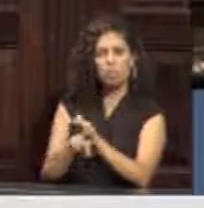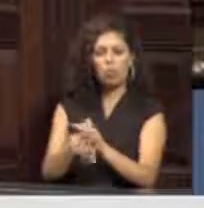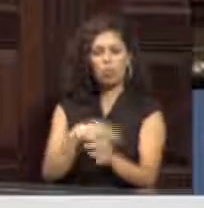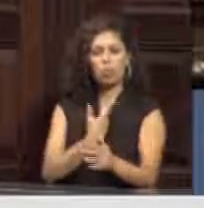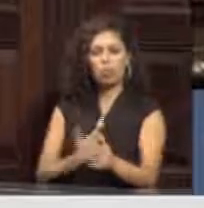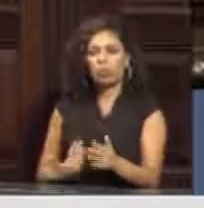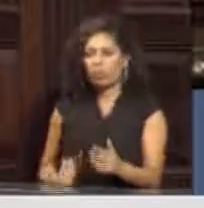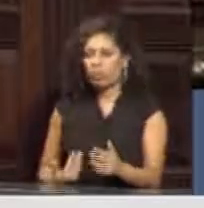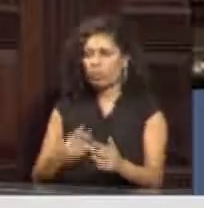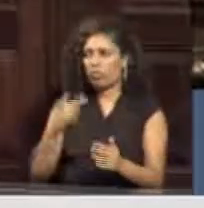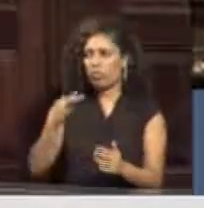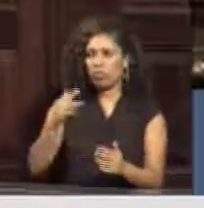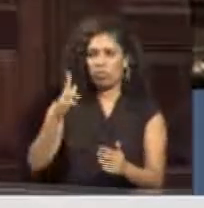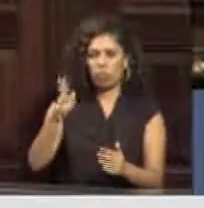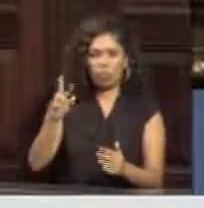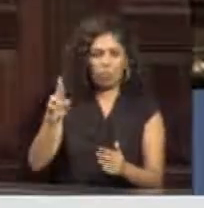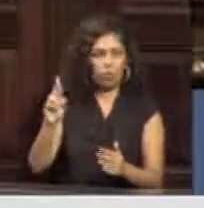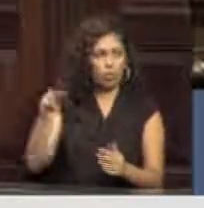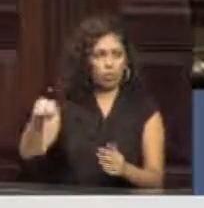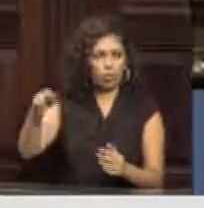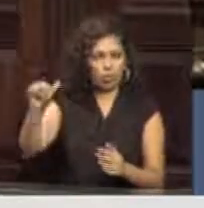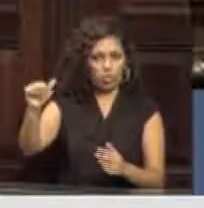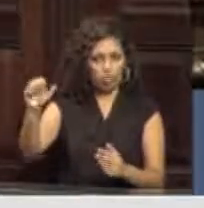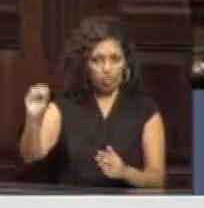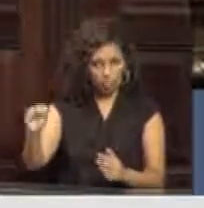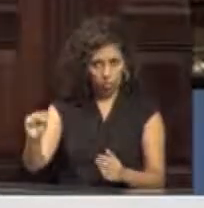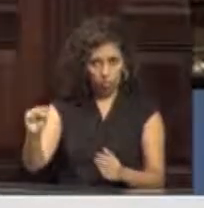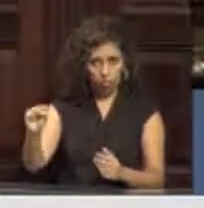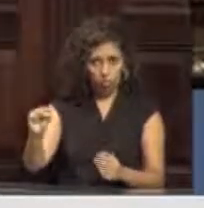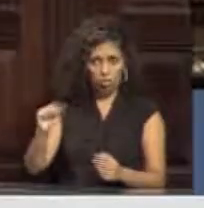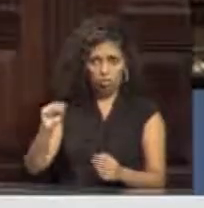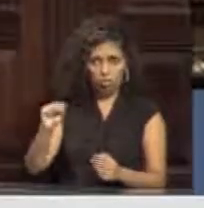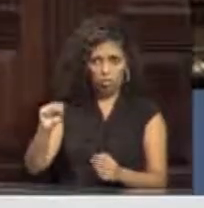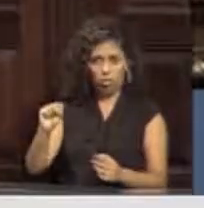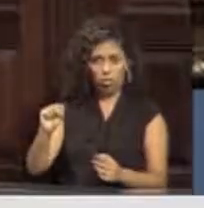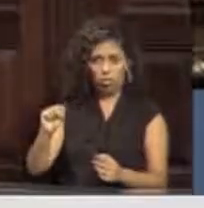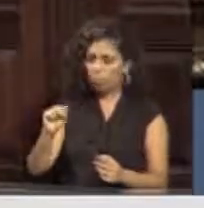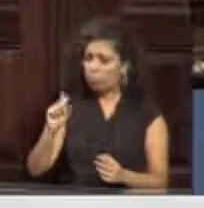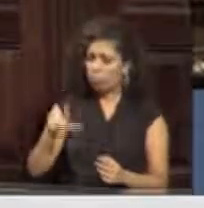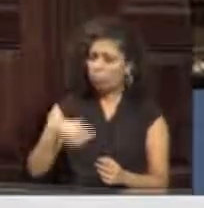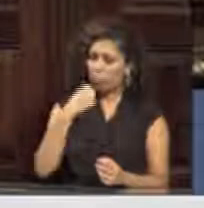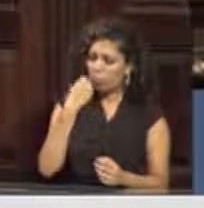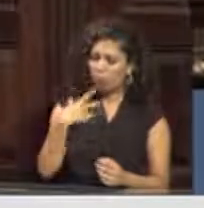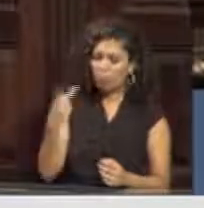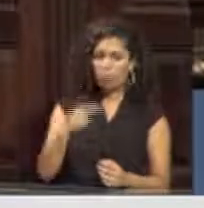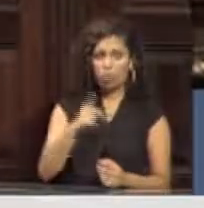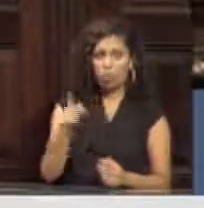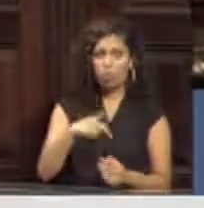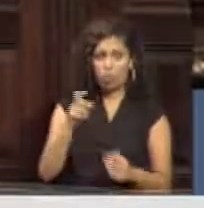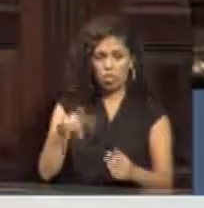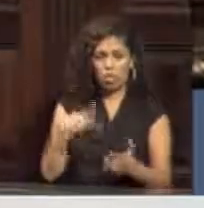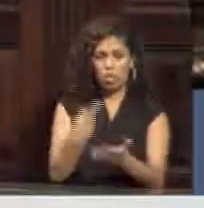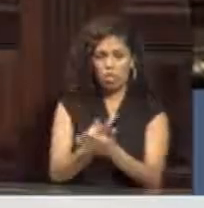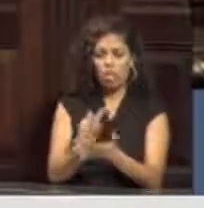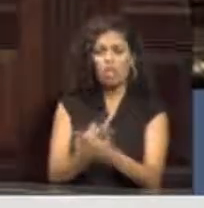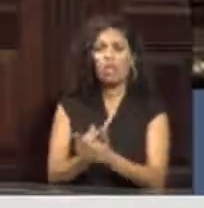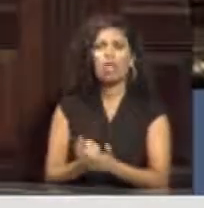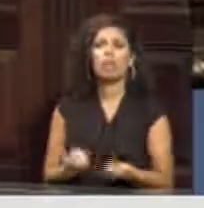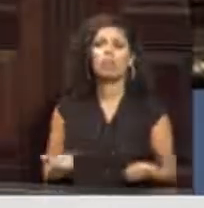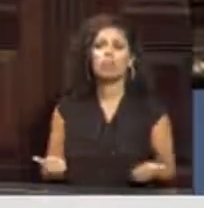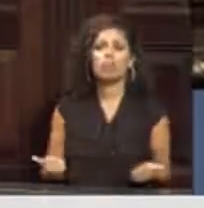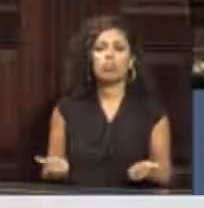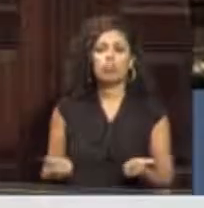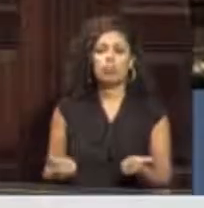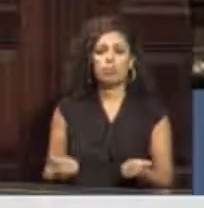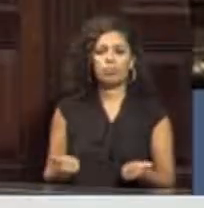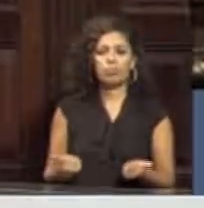só se falar em Pedro Parente já subiu para quase 10% o valor das